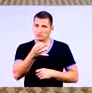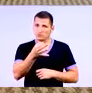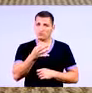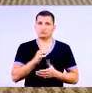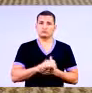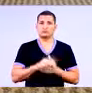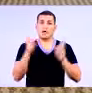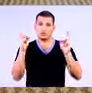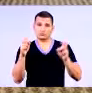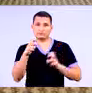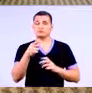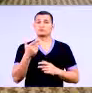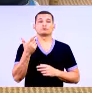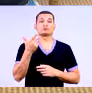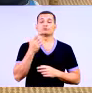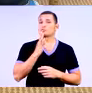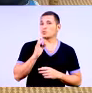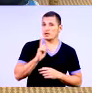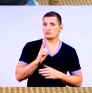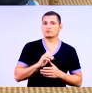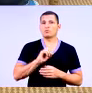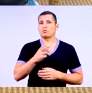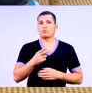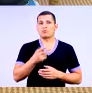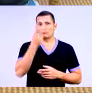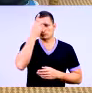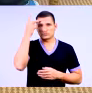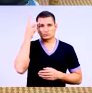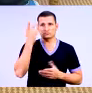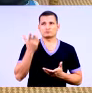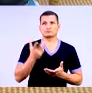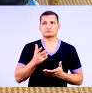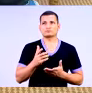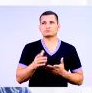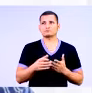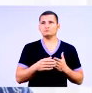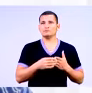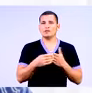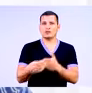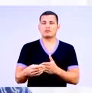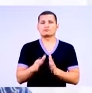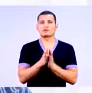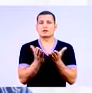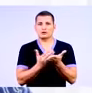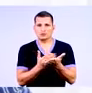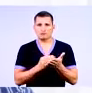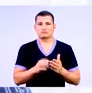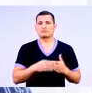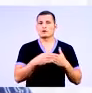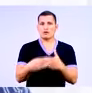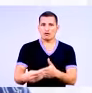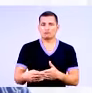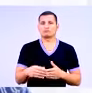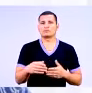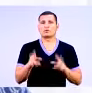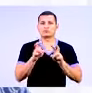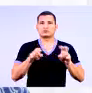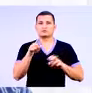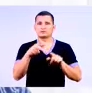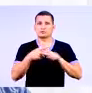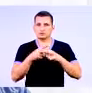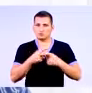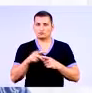não domina, uma pessoa quando te leva um livro, quando te leva um computador, quando te leva alguma coisa para que você conserte, para que